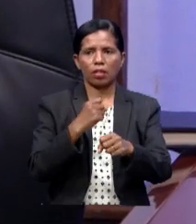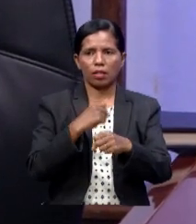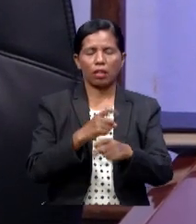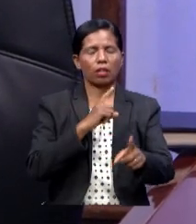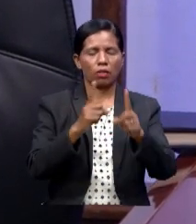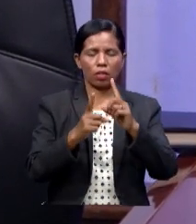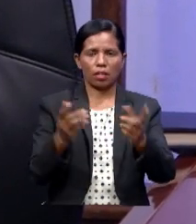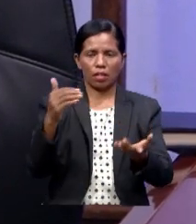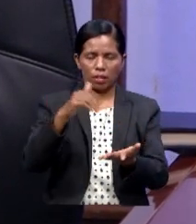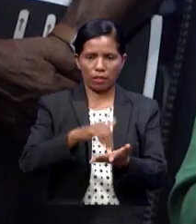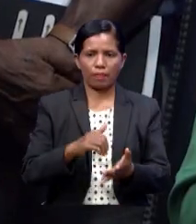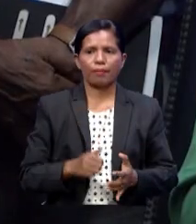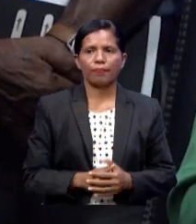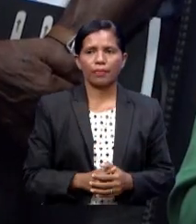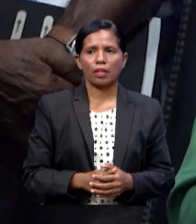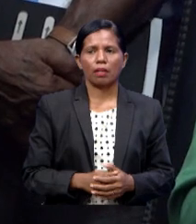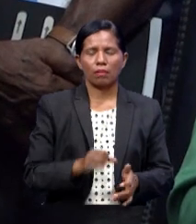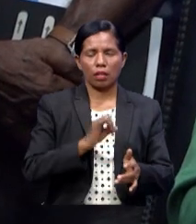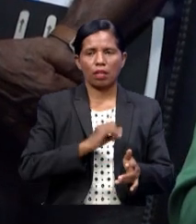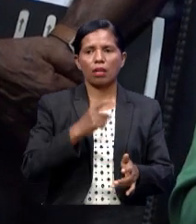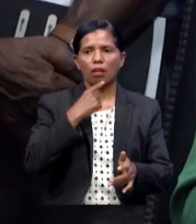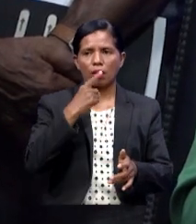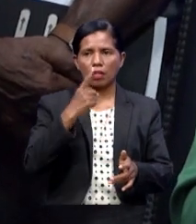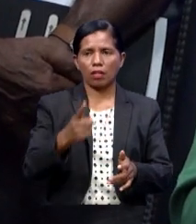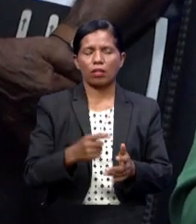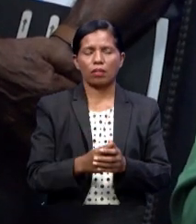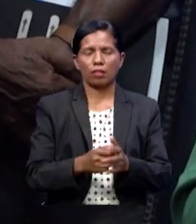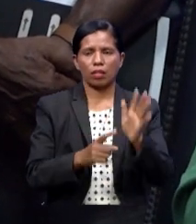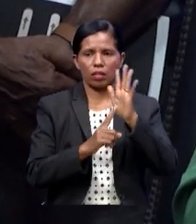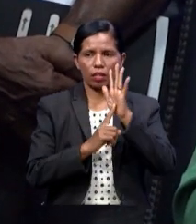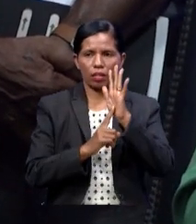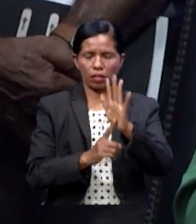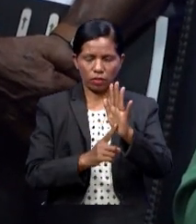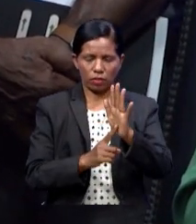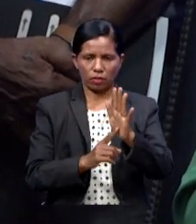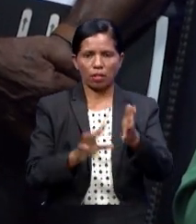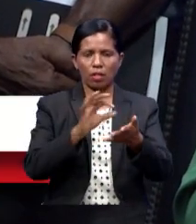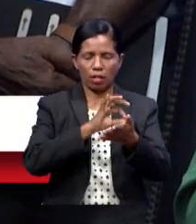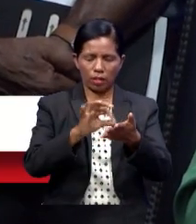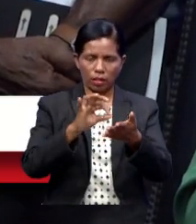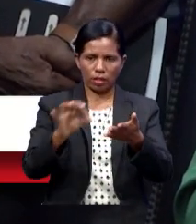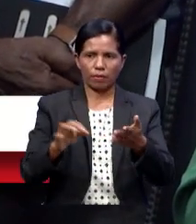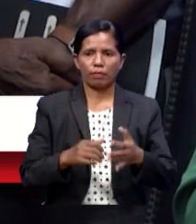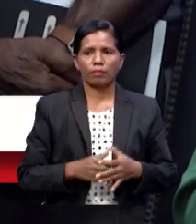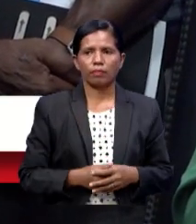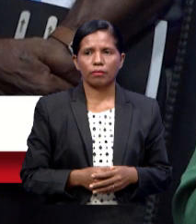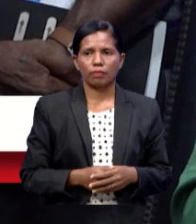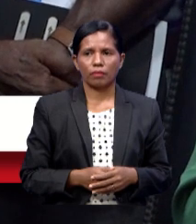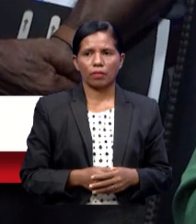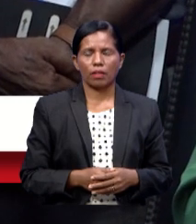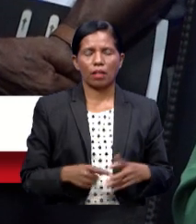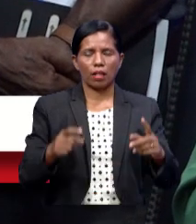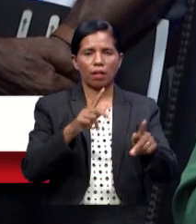reclamação. Ira nema ga hatete dehan hato obe reclamação por escrito. Ok? Por